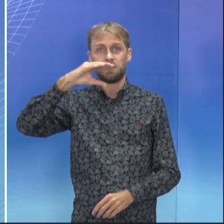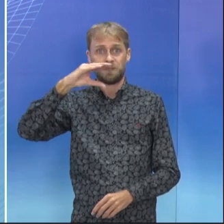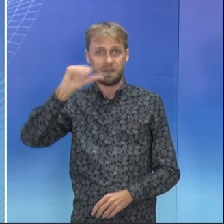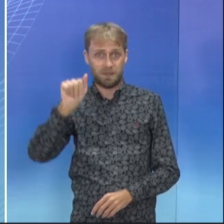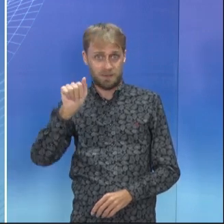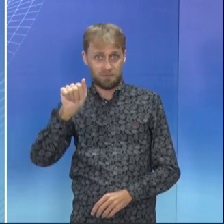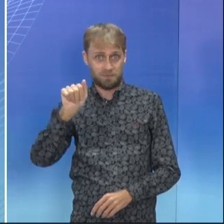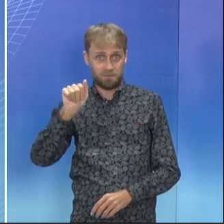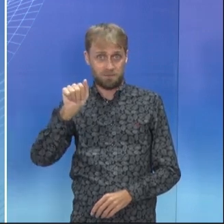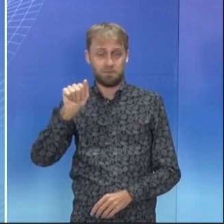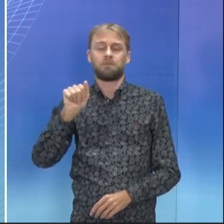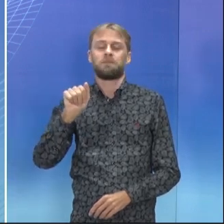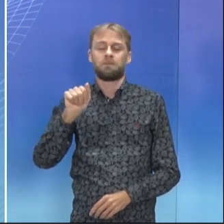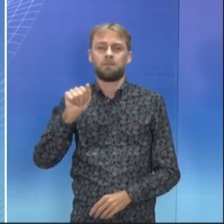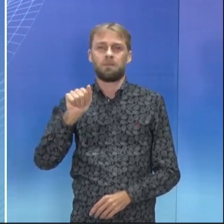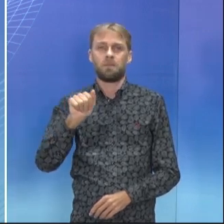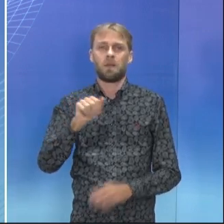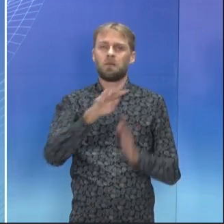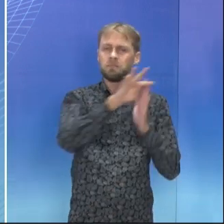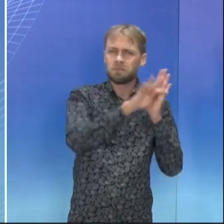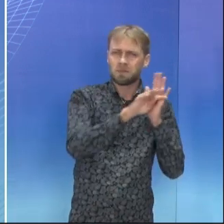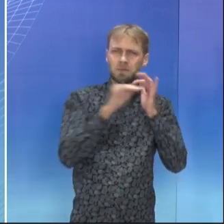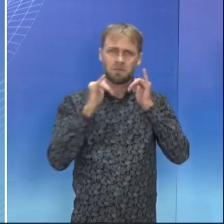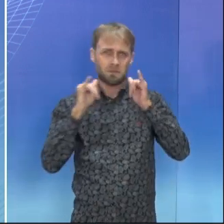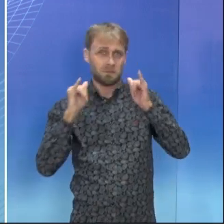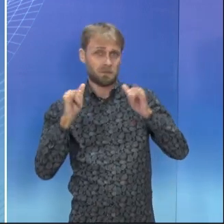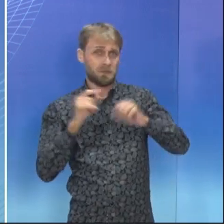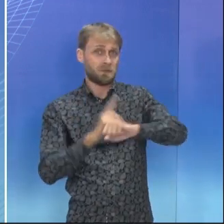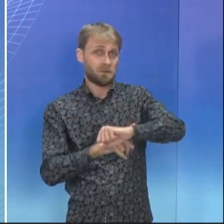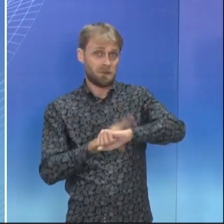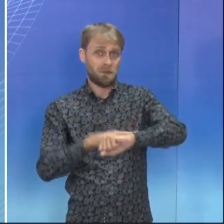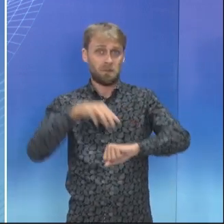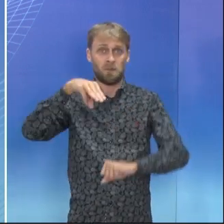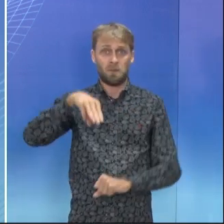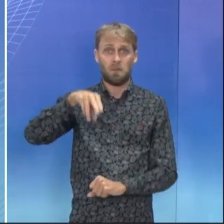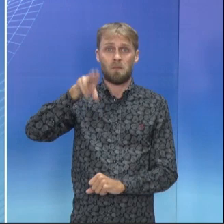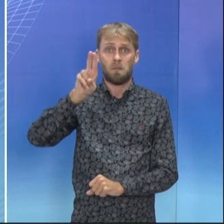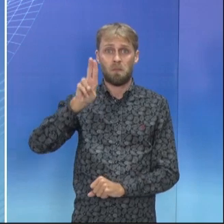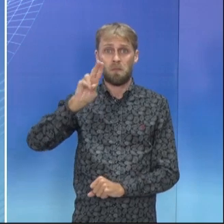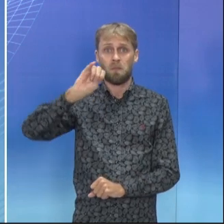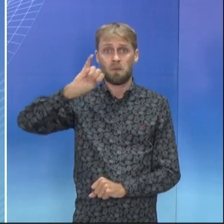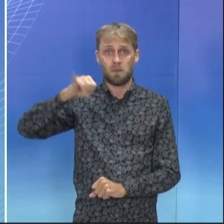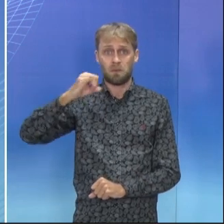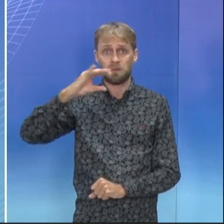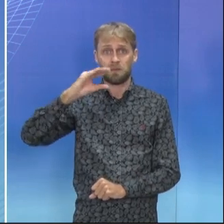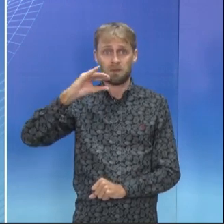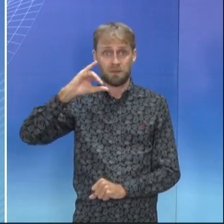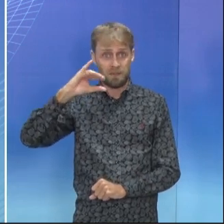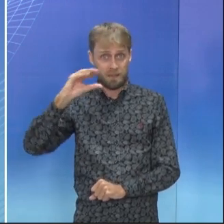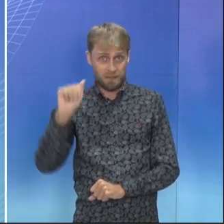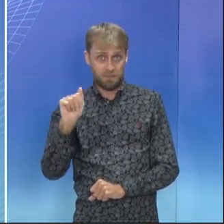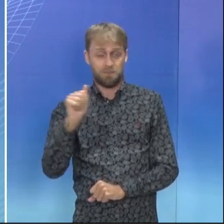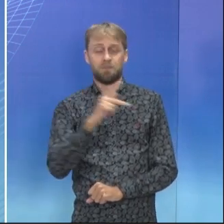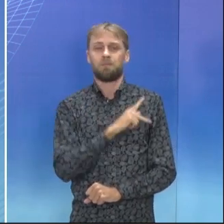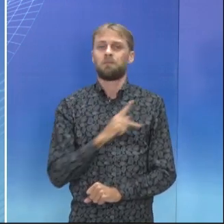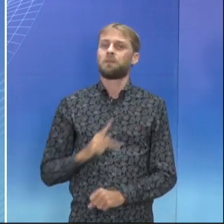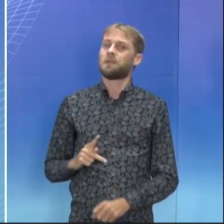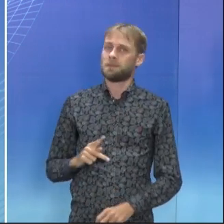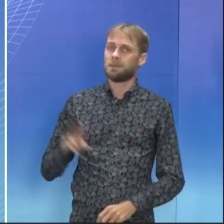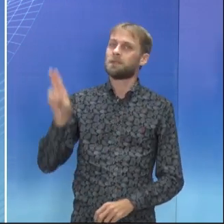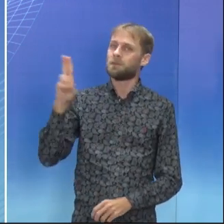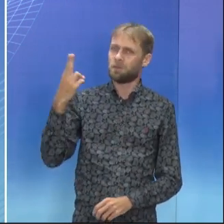só para lembrar da atualidade, esse texto é jornalístico, é da época que o Mujica, Pepe